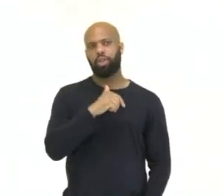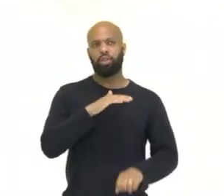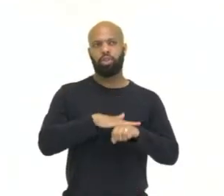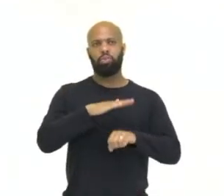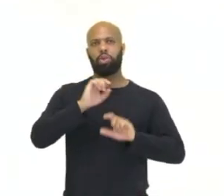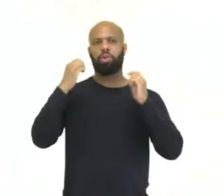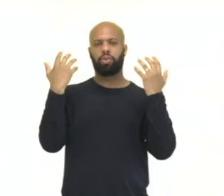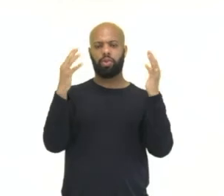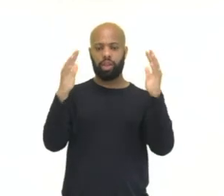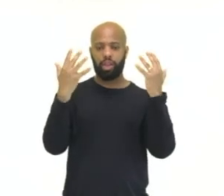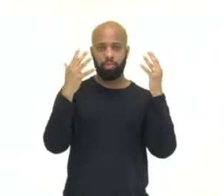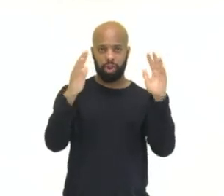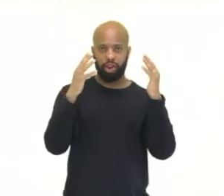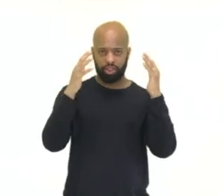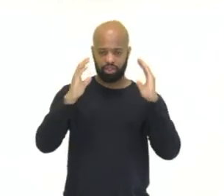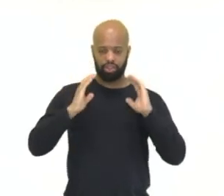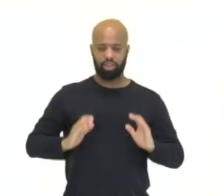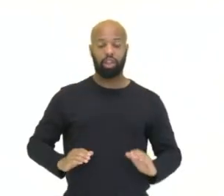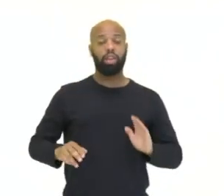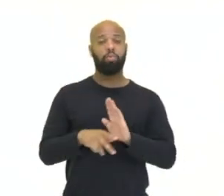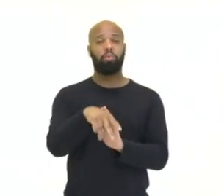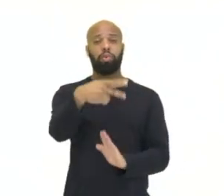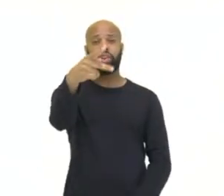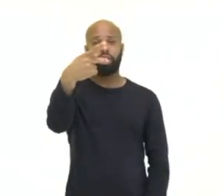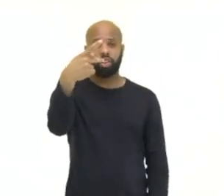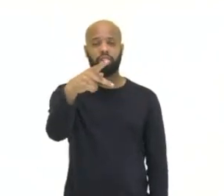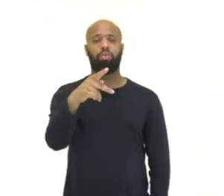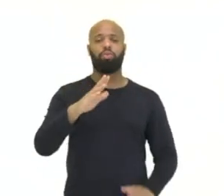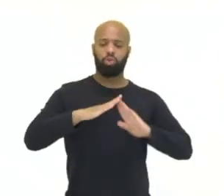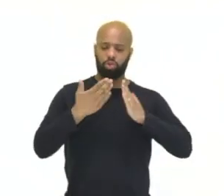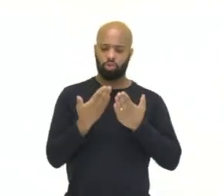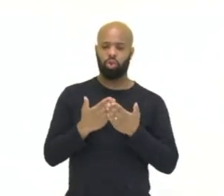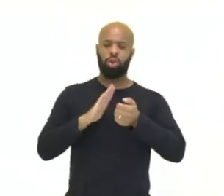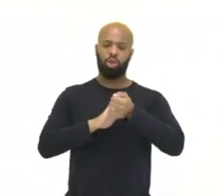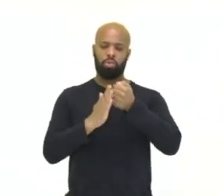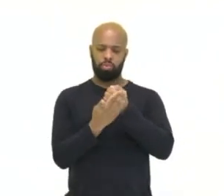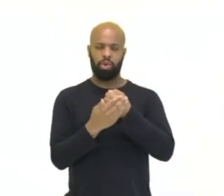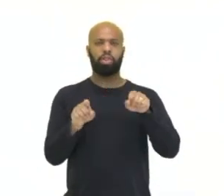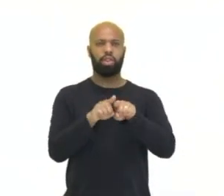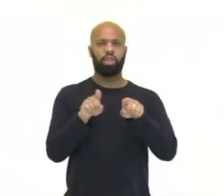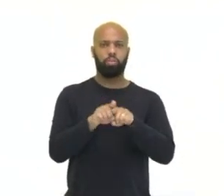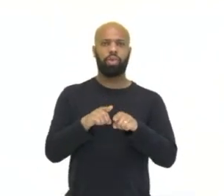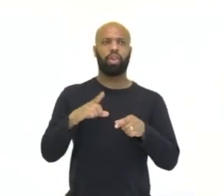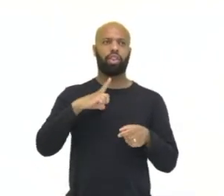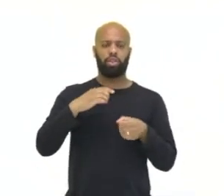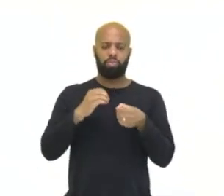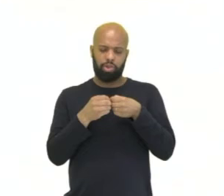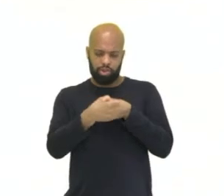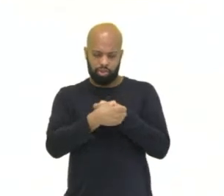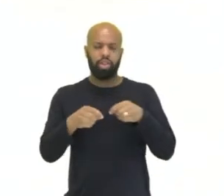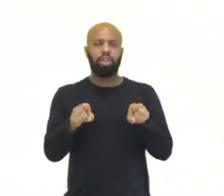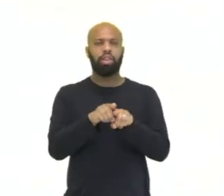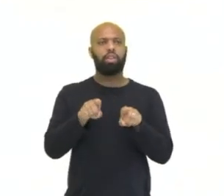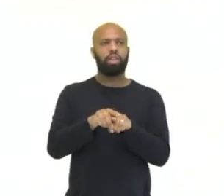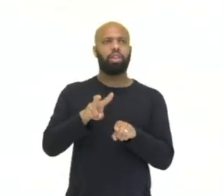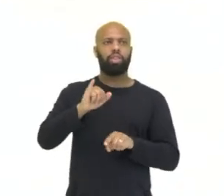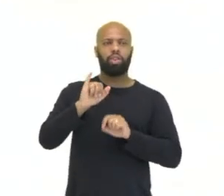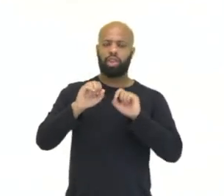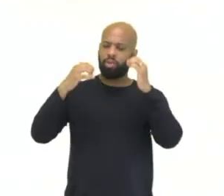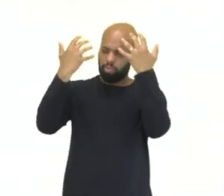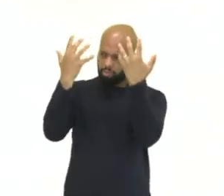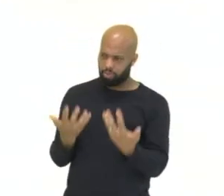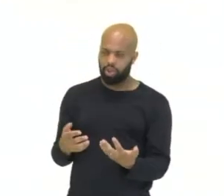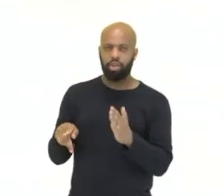as comemorações cívicas da sua escola, do seu bairro, do seu município, né? Engrandecendo o nome da